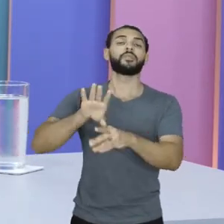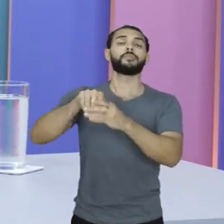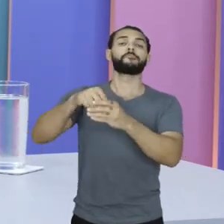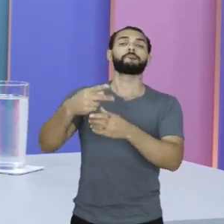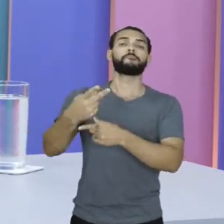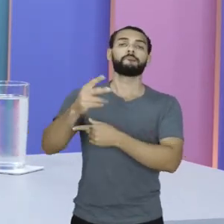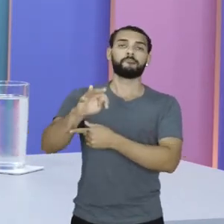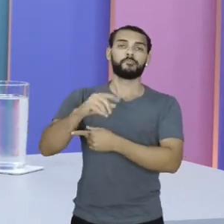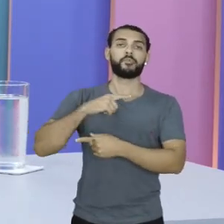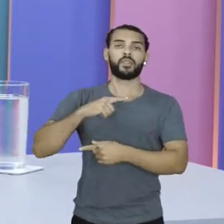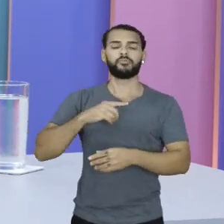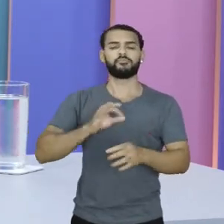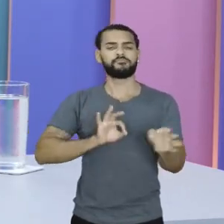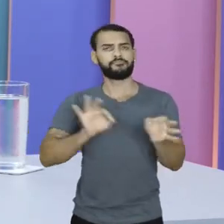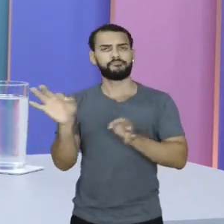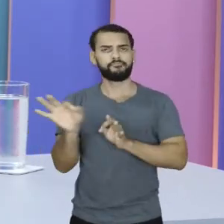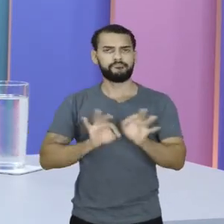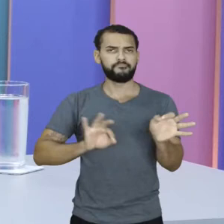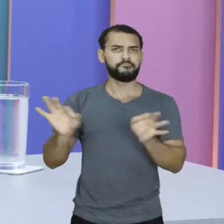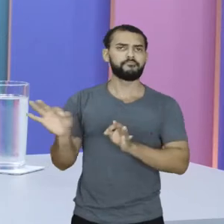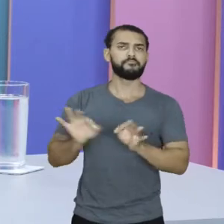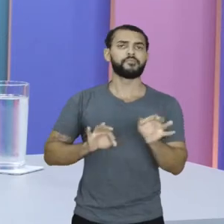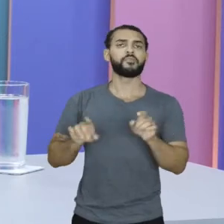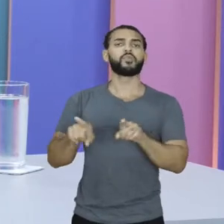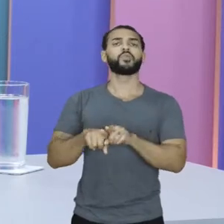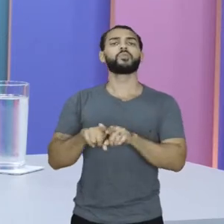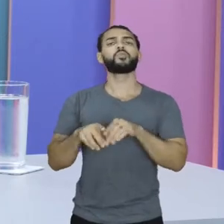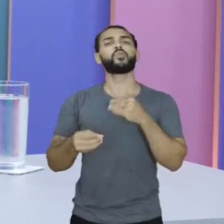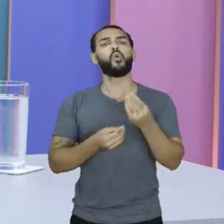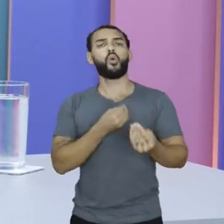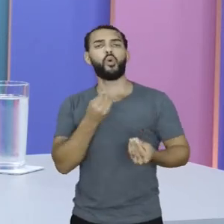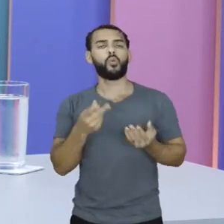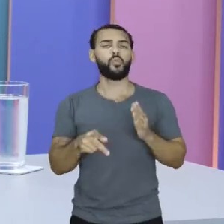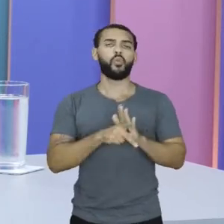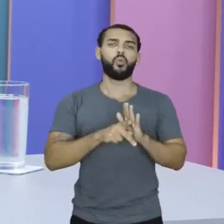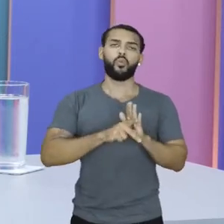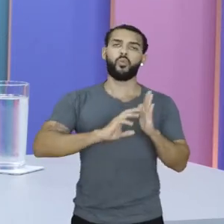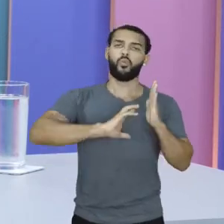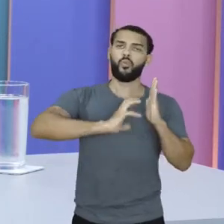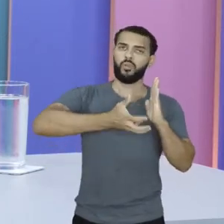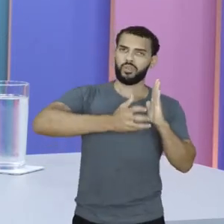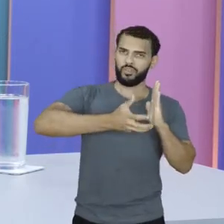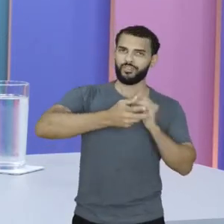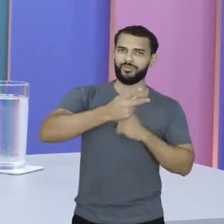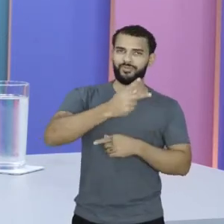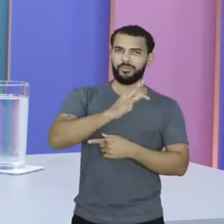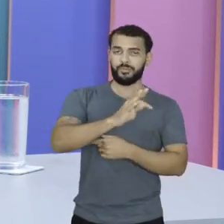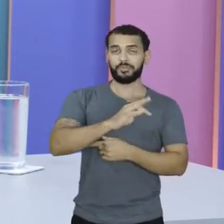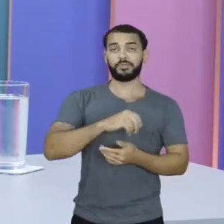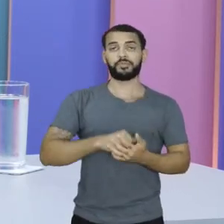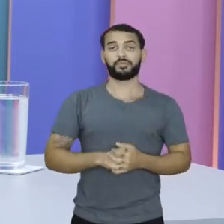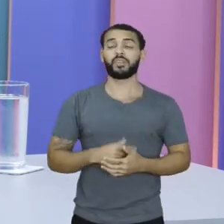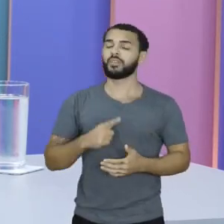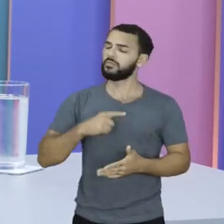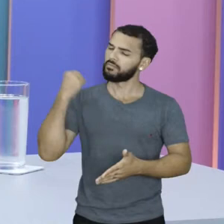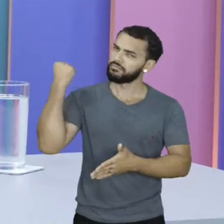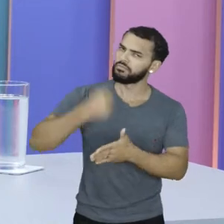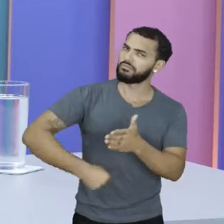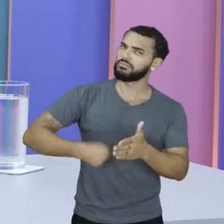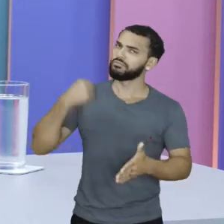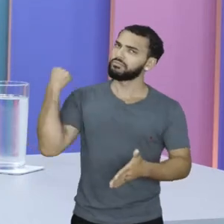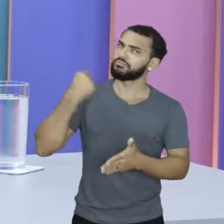parte do movimento se organizou dentro nas fileiras do Partido dos Trabalhadores. Então, foi uma luta que sempre esteve presente,